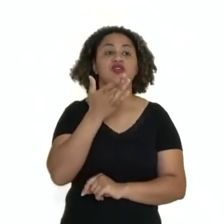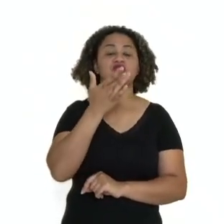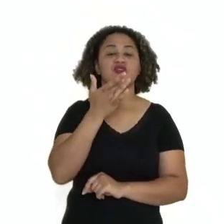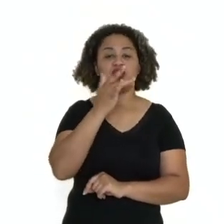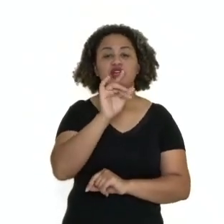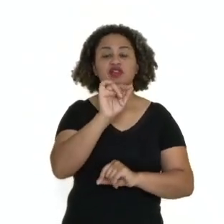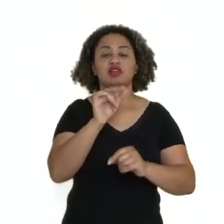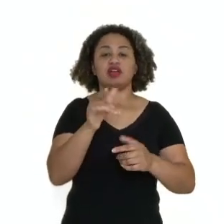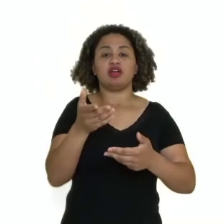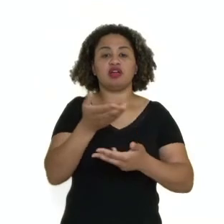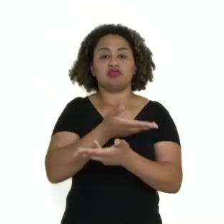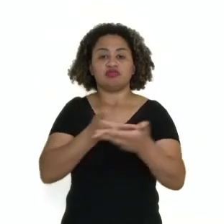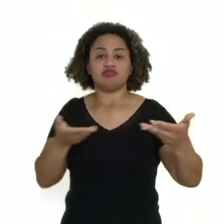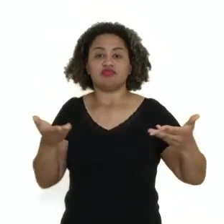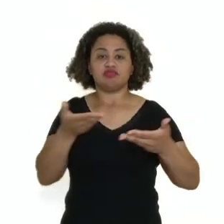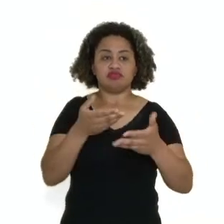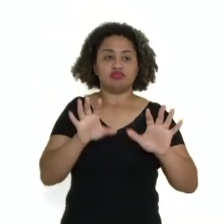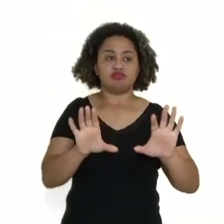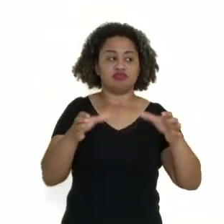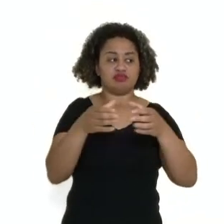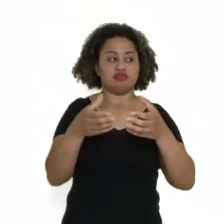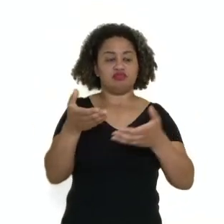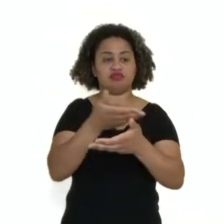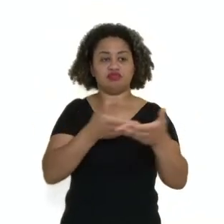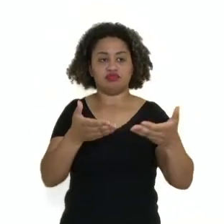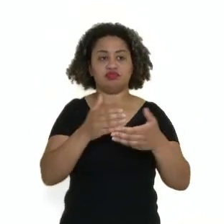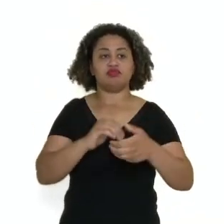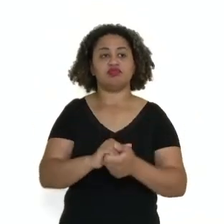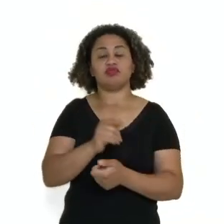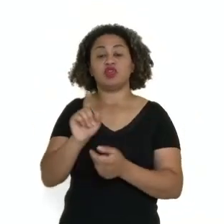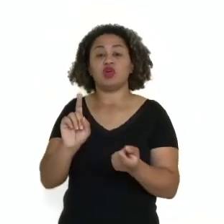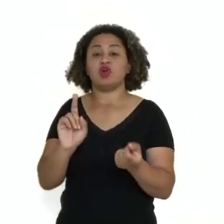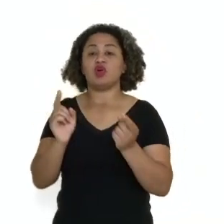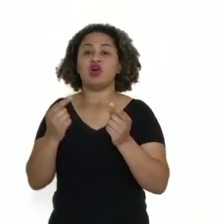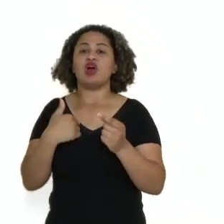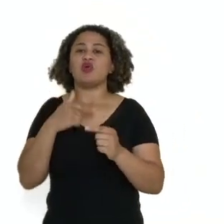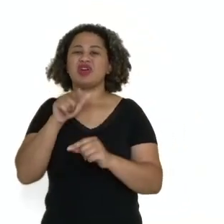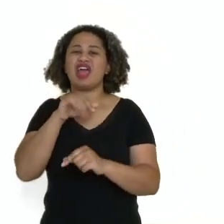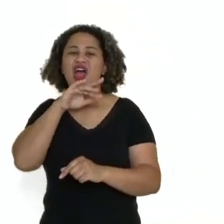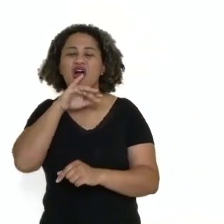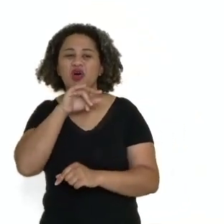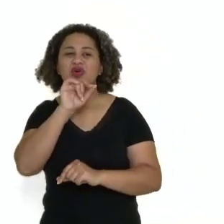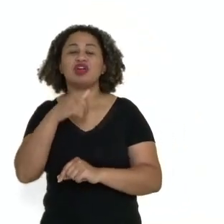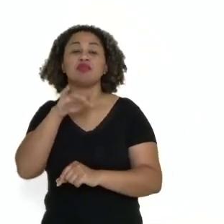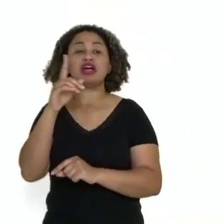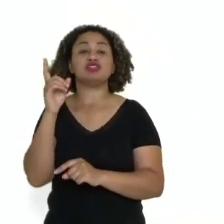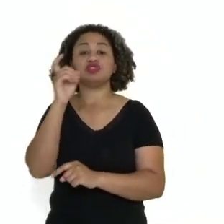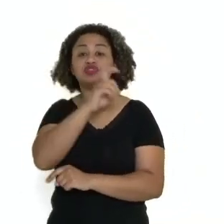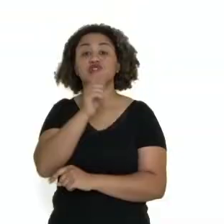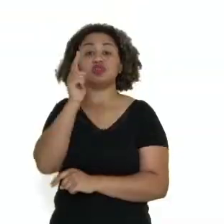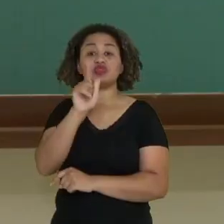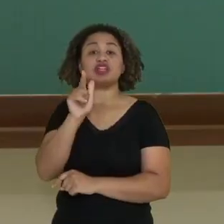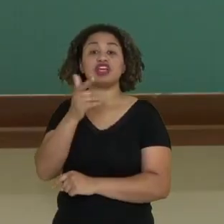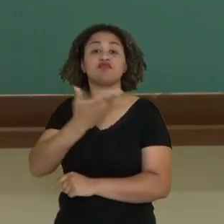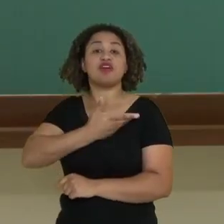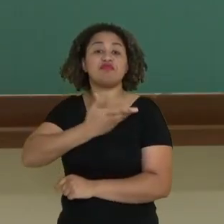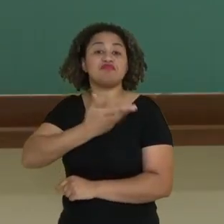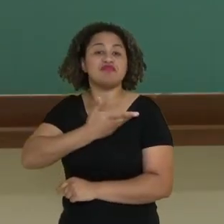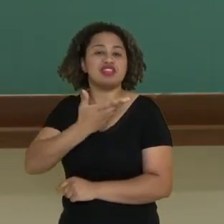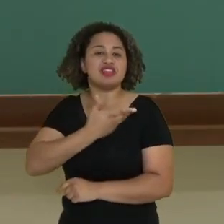formação de laços com a comunidade. E contra, é mais difícil de virar amizade íntima, pois a interação